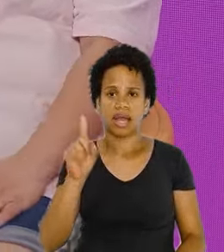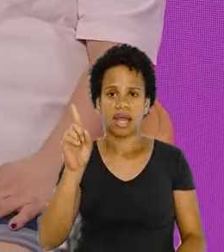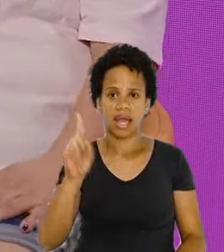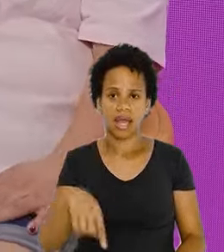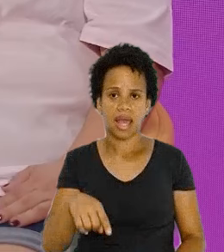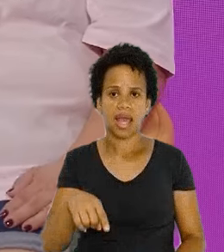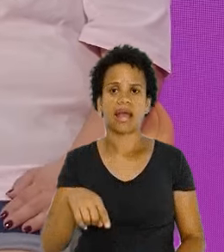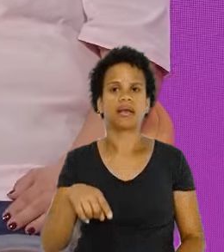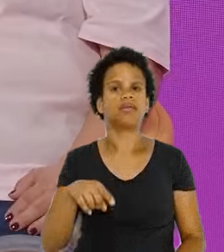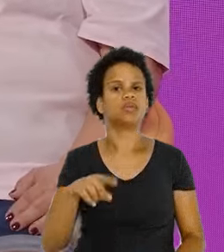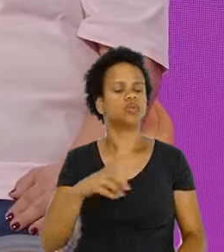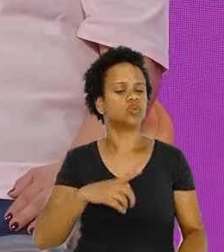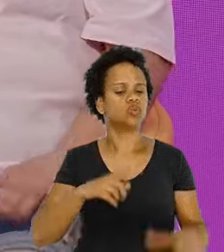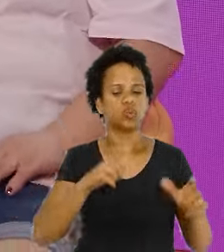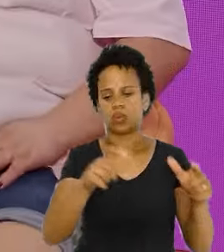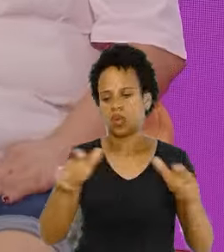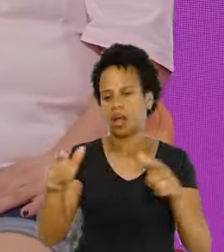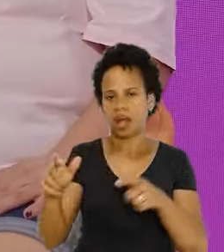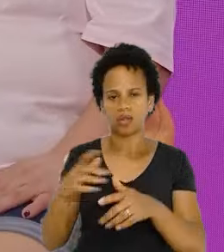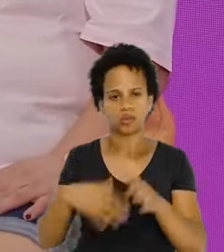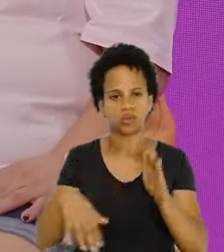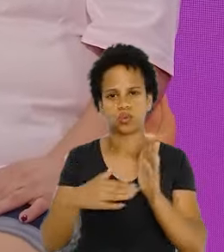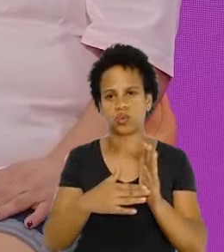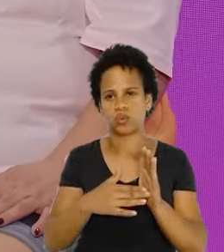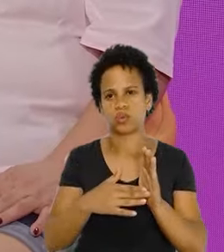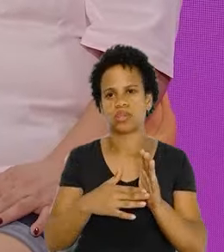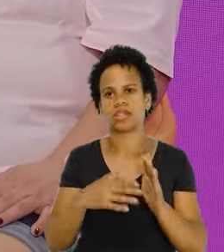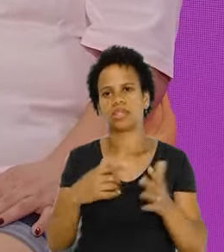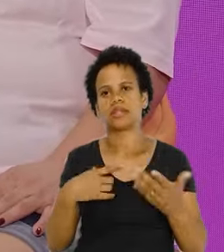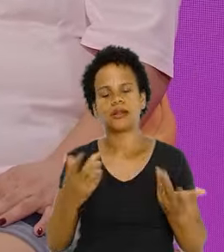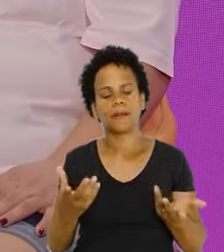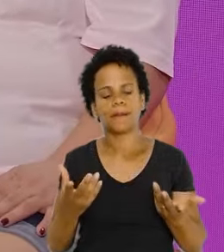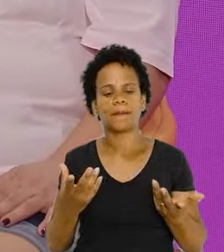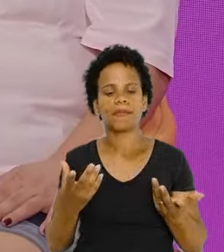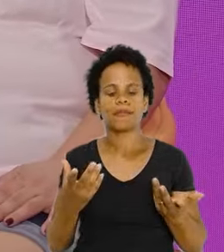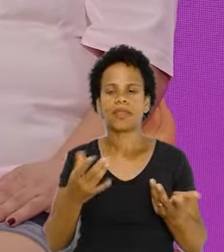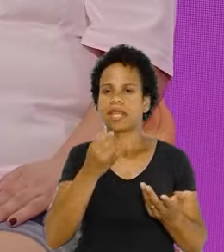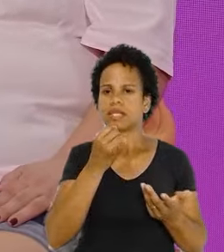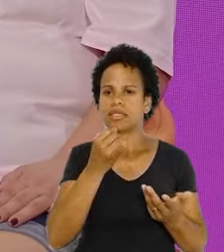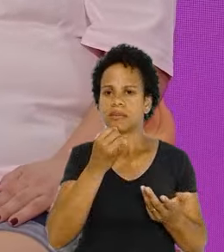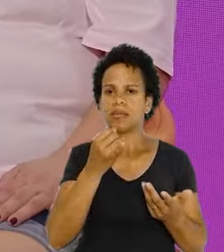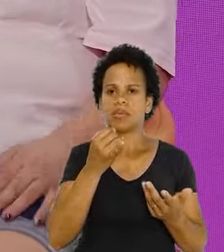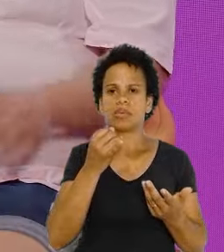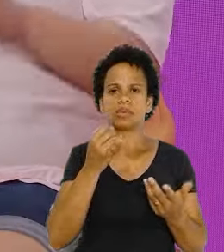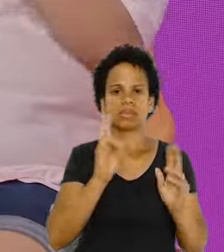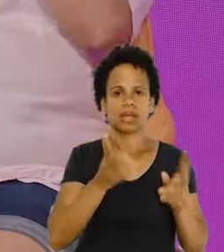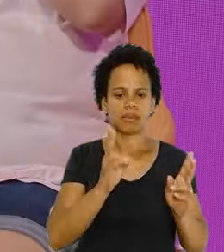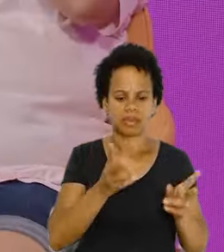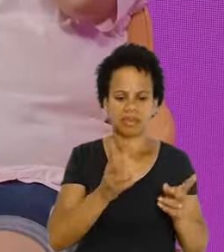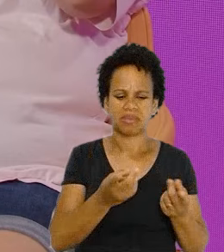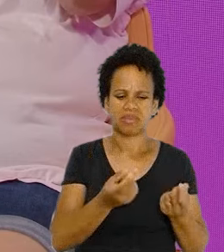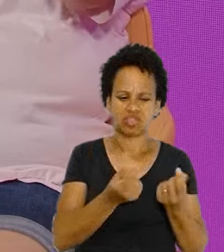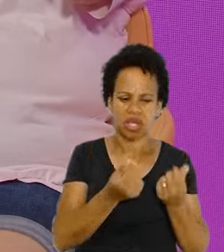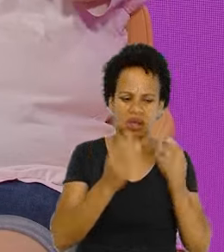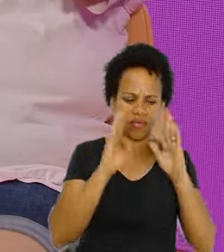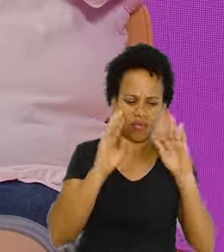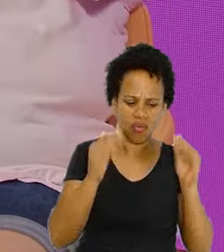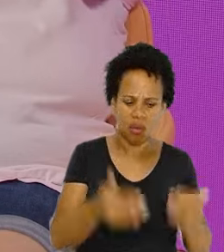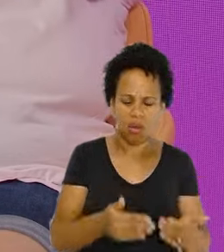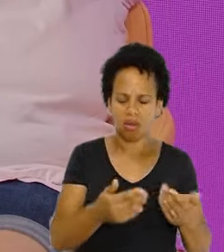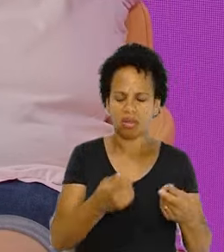que tá sempre em todos os lugares então ela não tem essa essa coisa de tá ali presa ao dinheiro ao